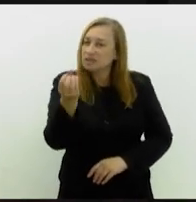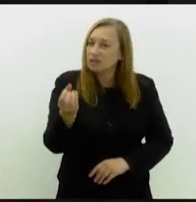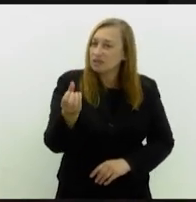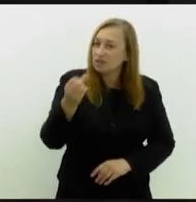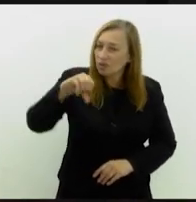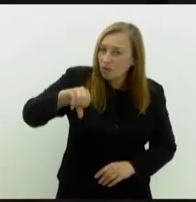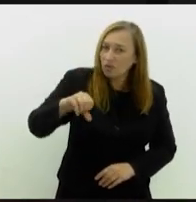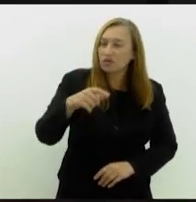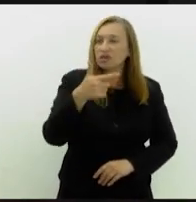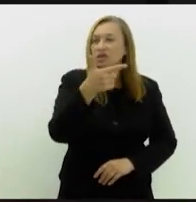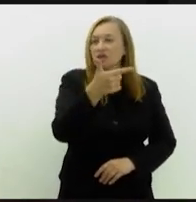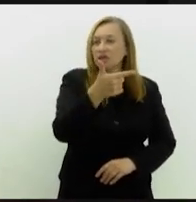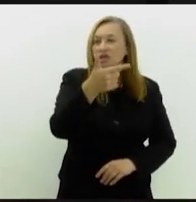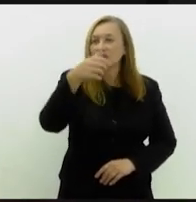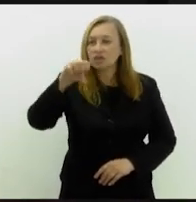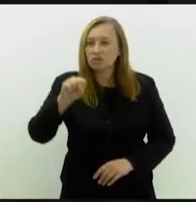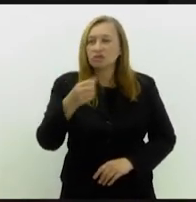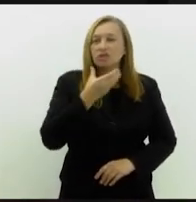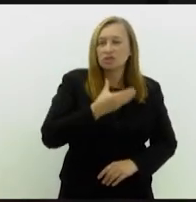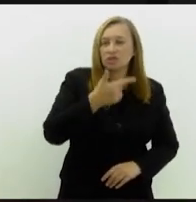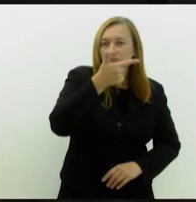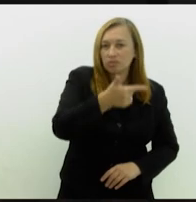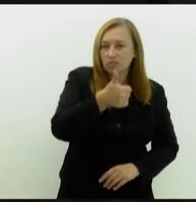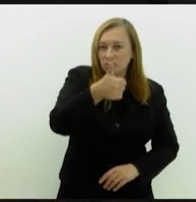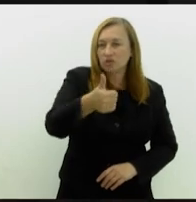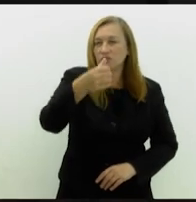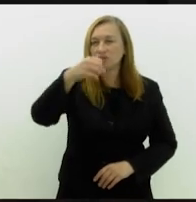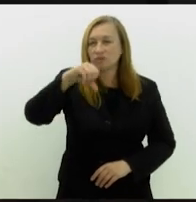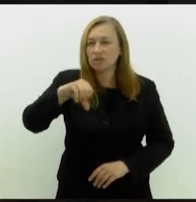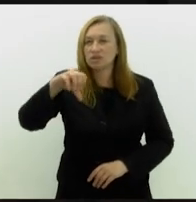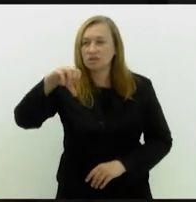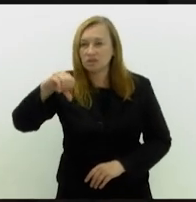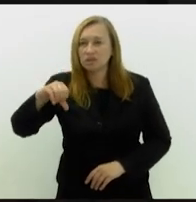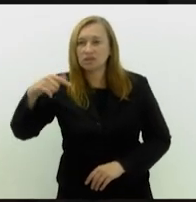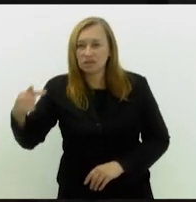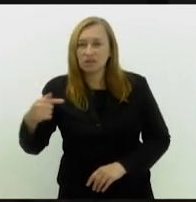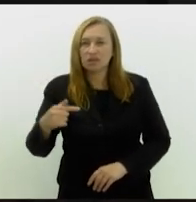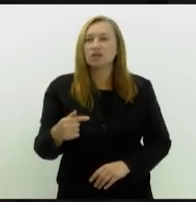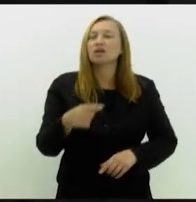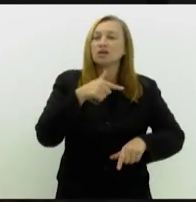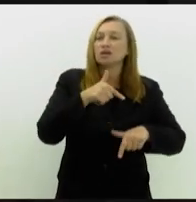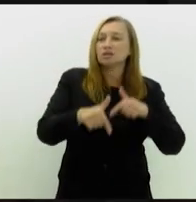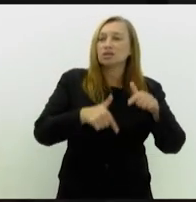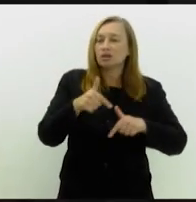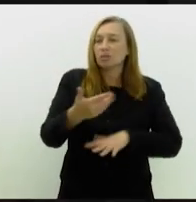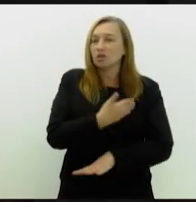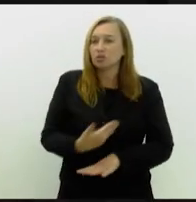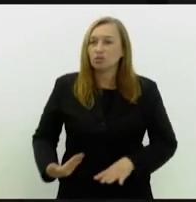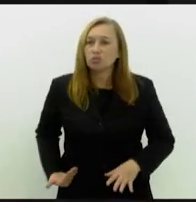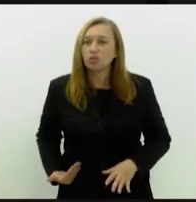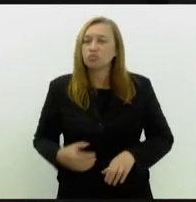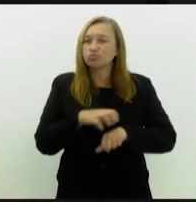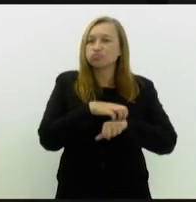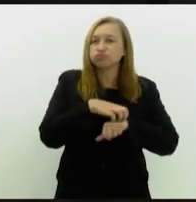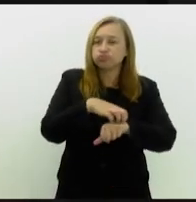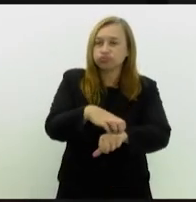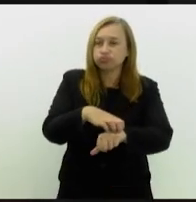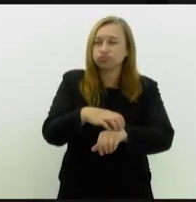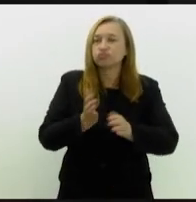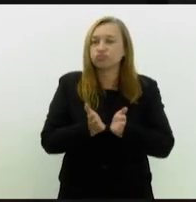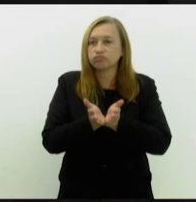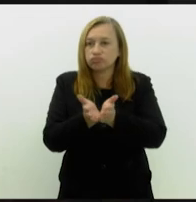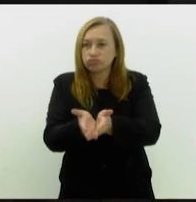de 1997 que dispõe sobre o regime de prestação do serviço público de transporte Ferroviário e